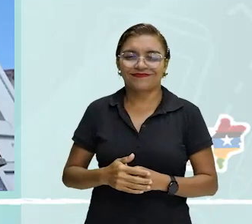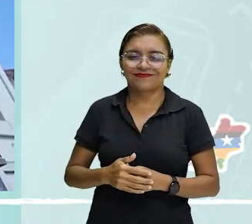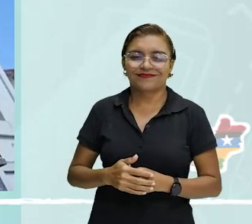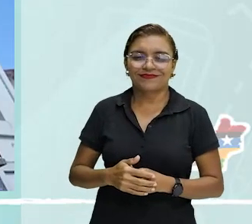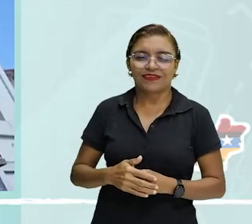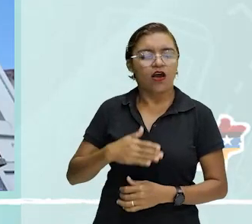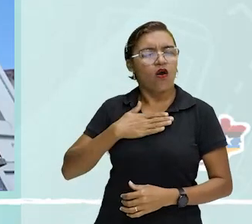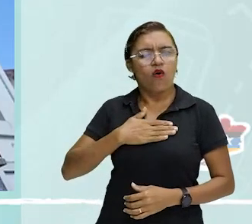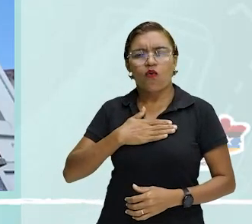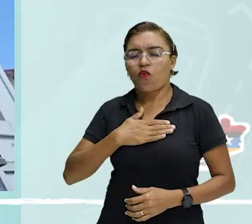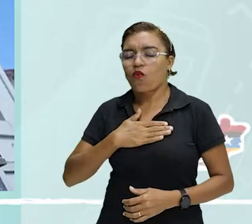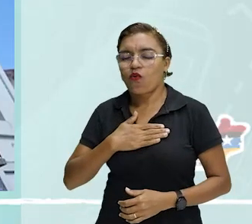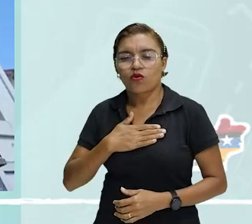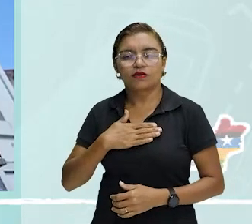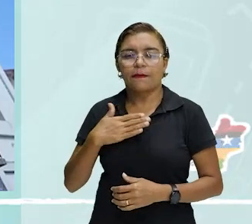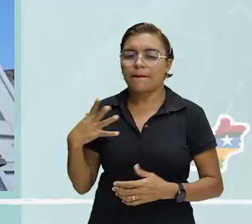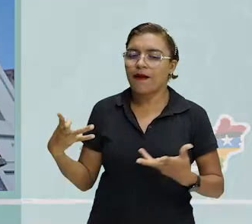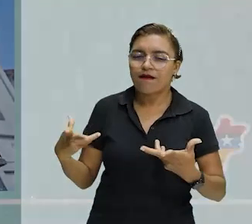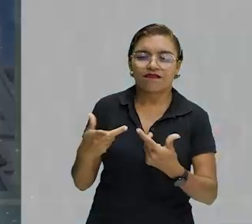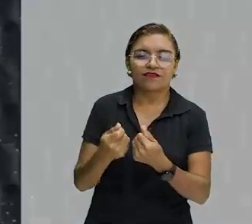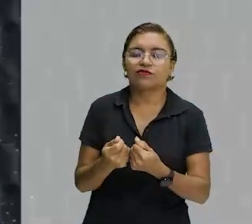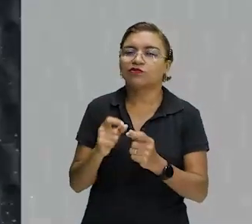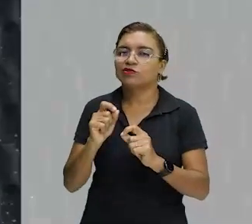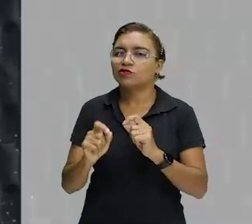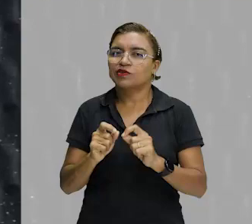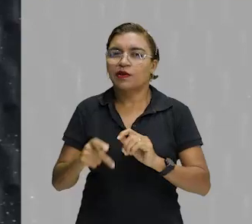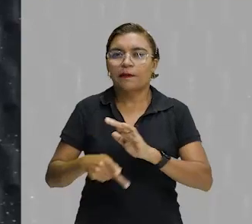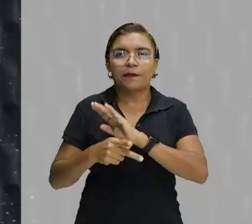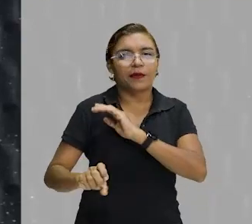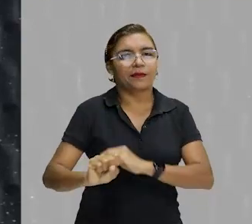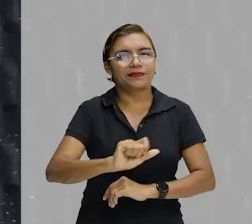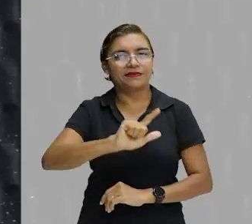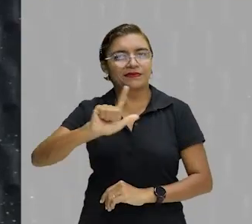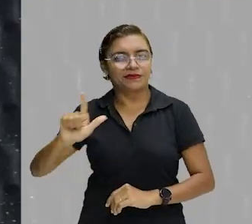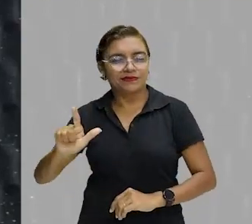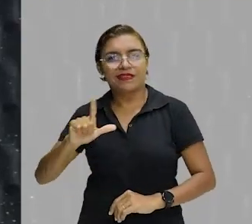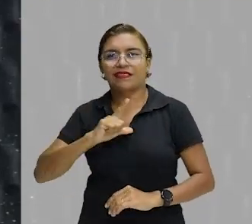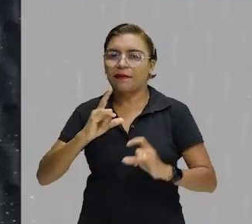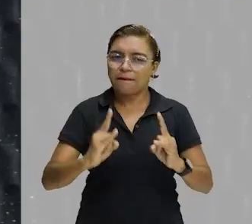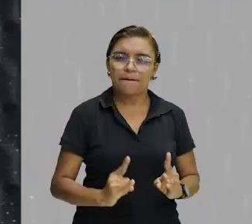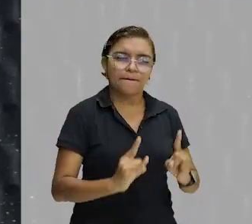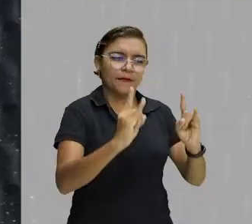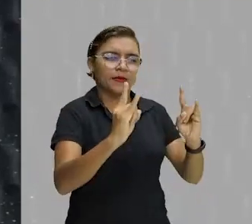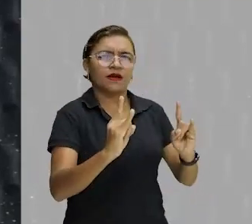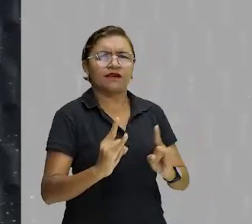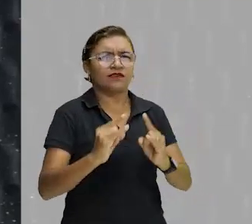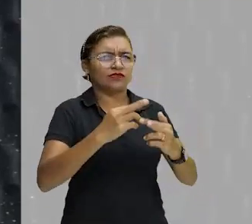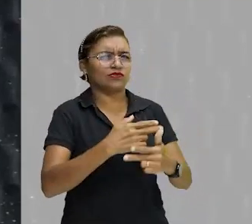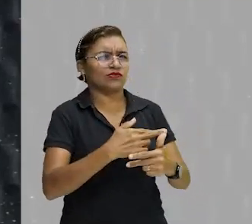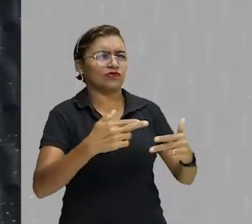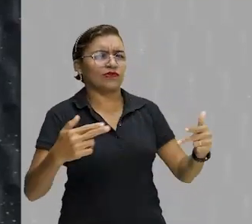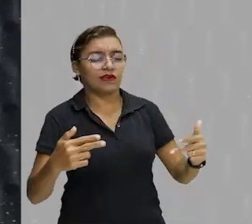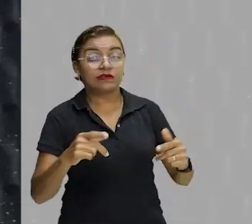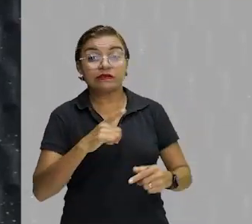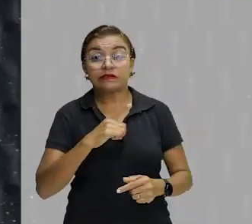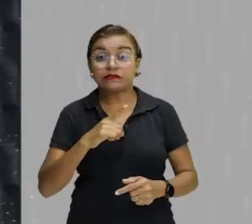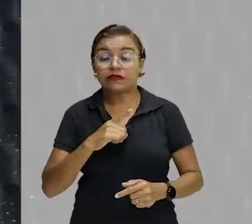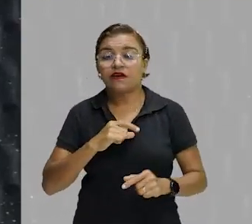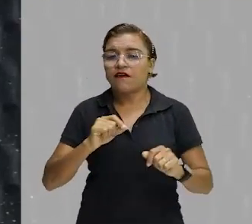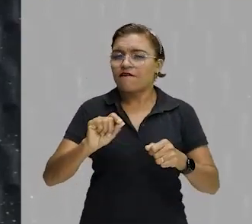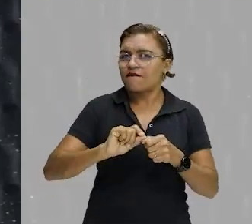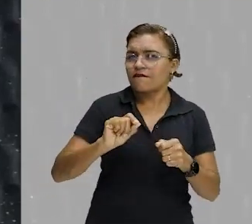né, uma aula que a gente vai trabalhar sobre a arquitetura colonial de São Luís. Como a gente tem prédios onde a própria composição do prédio